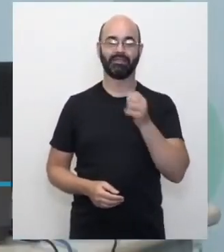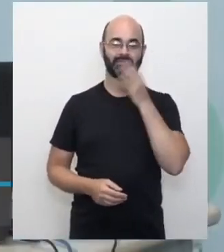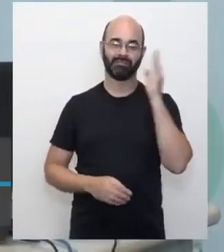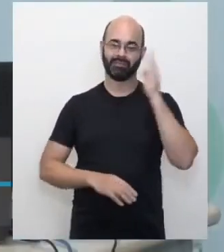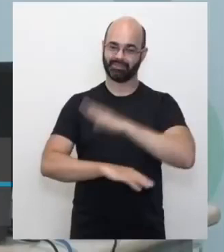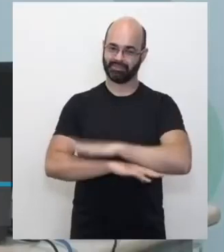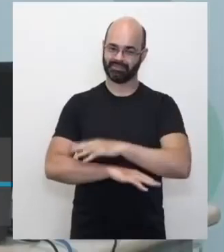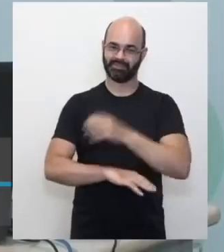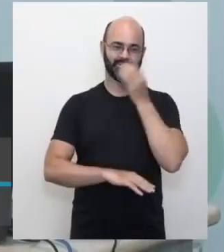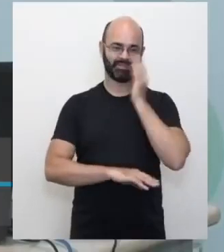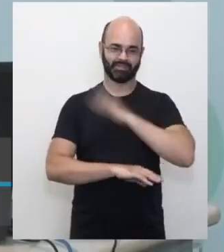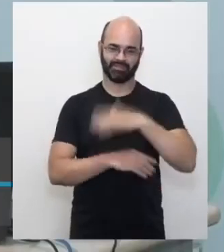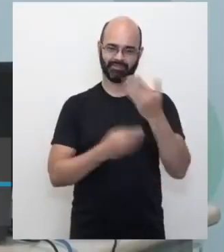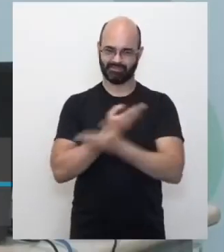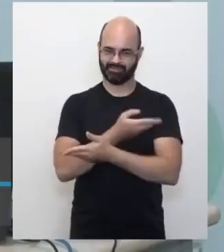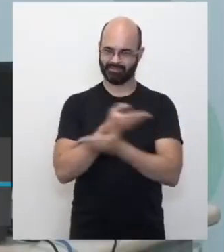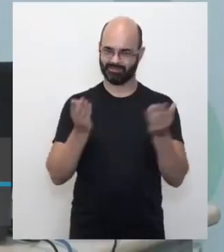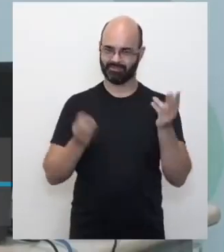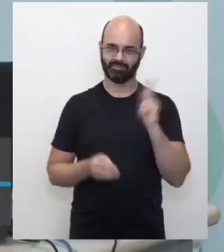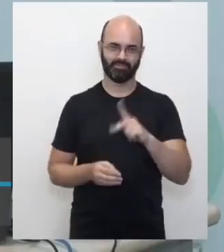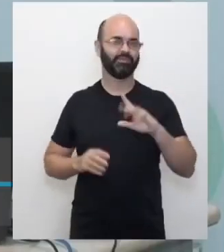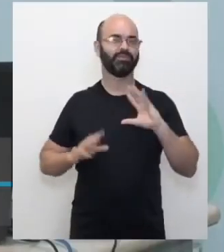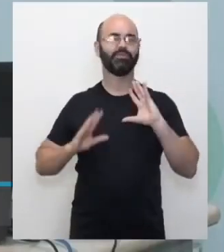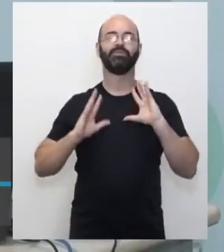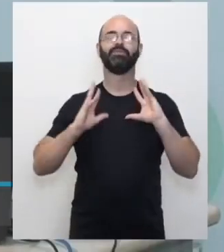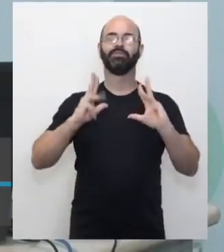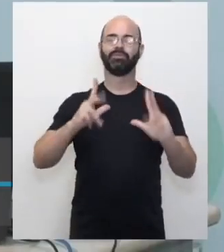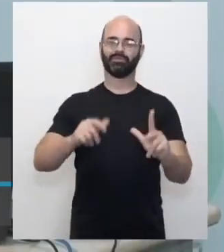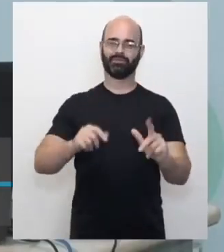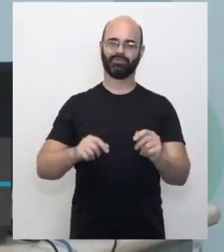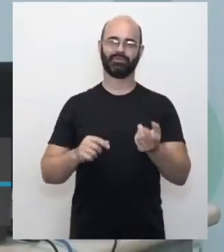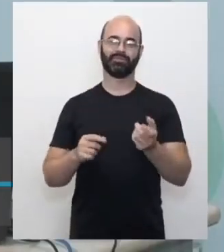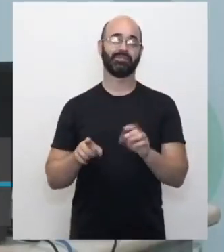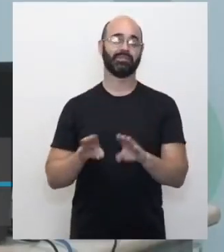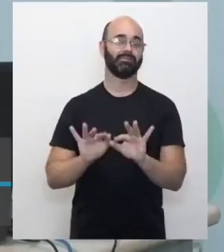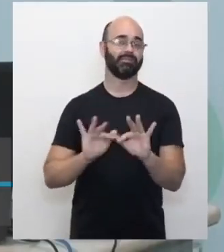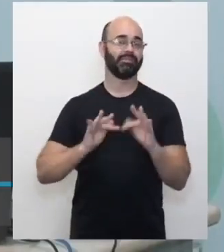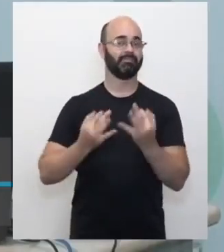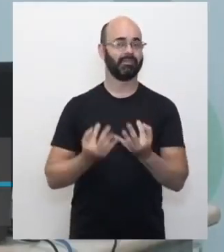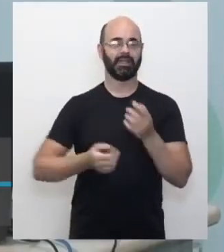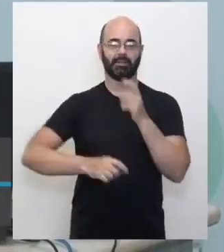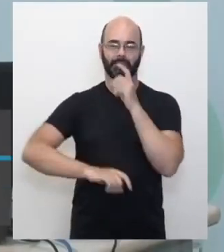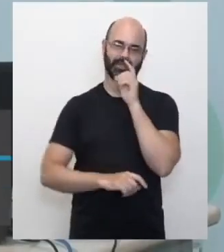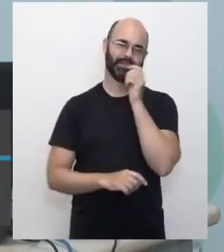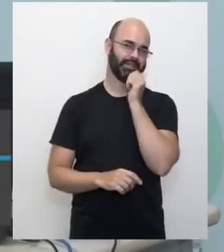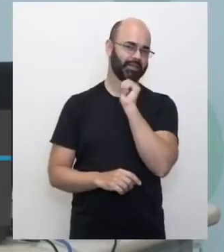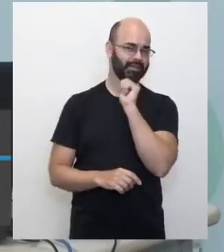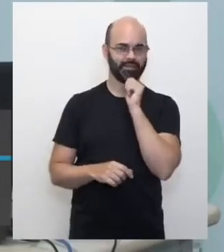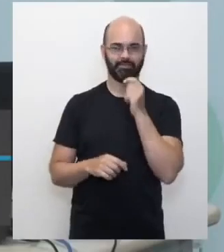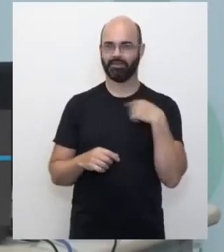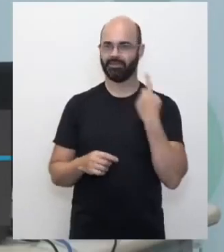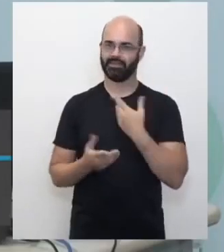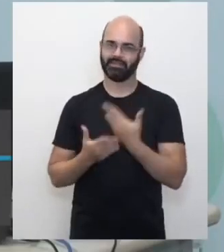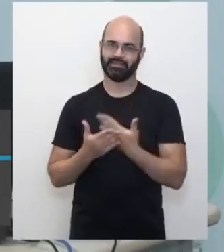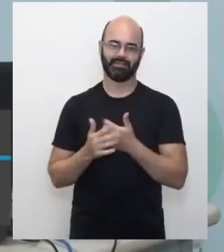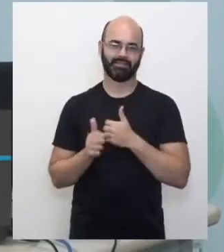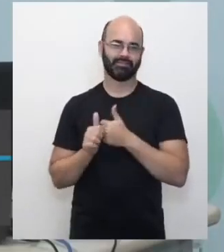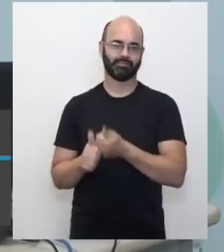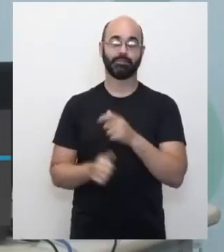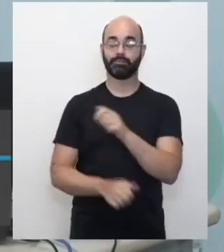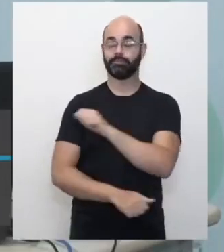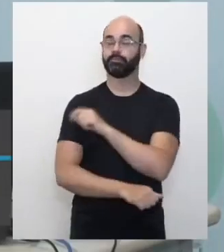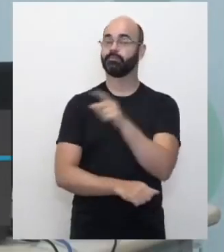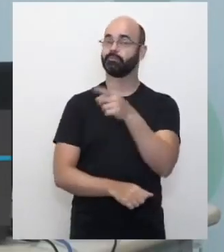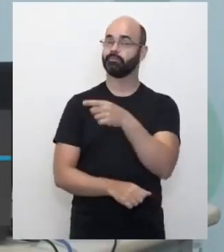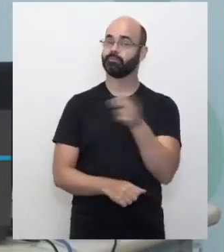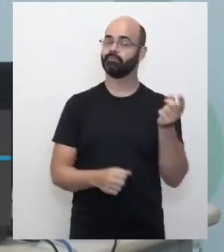boa tarde também a todos os professores e pais que acompanham as nossas aulas aqui no Centro de Mídias. Alunos, não se esqueçam de entrar